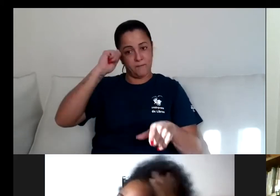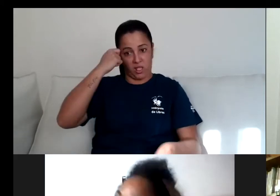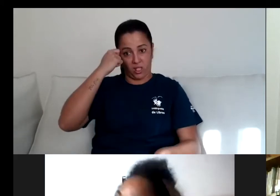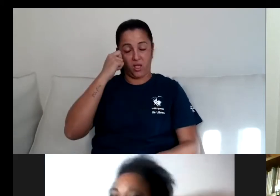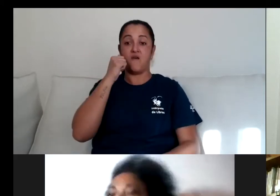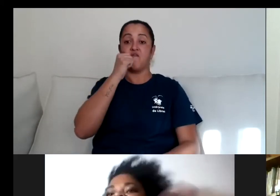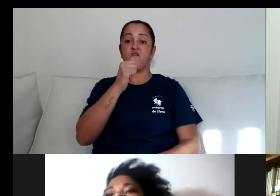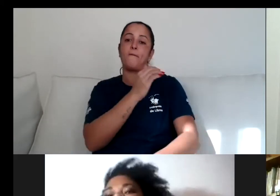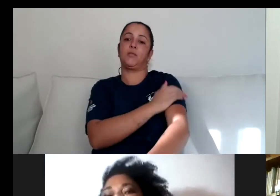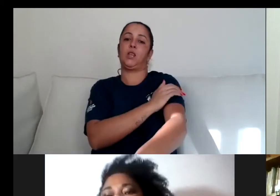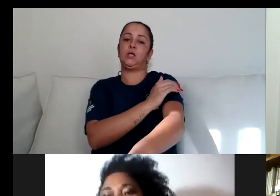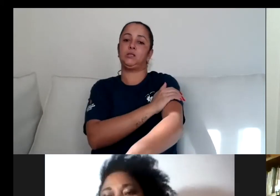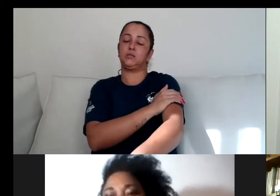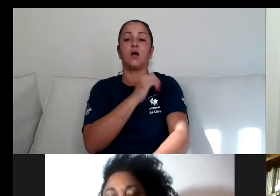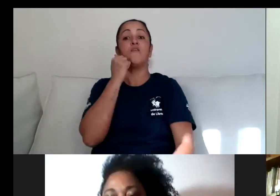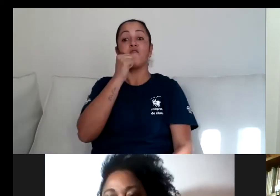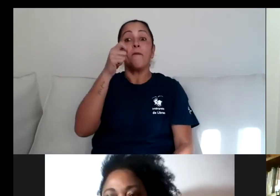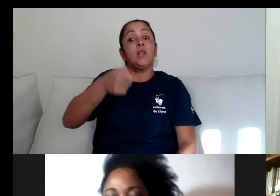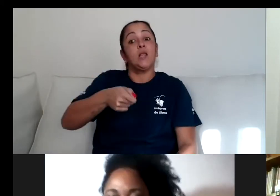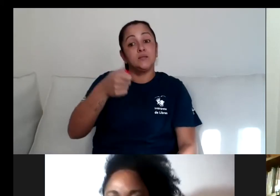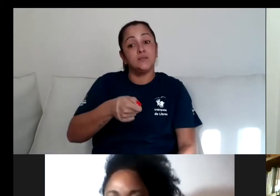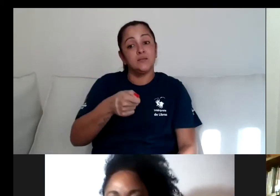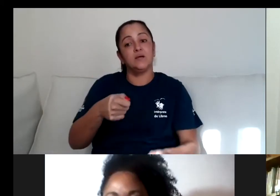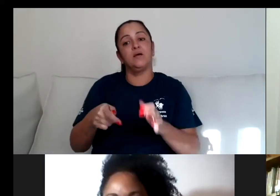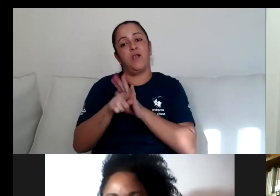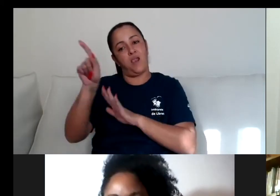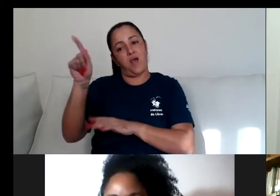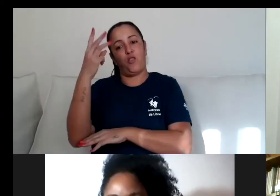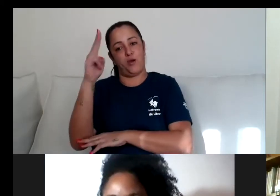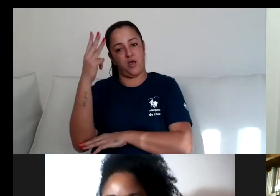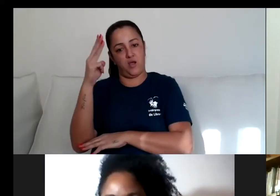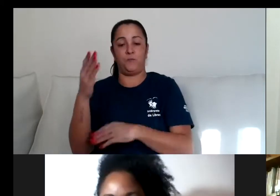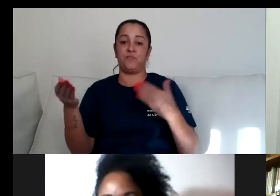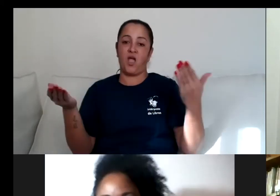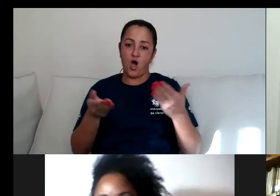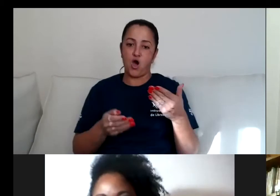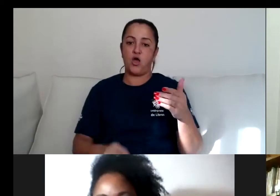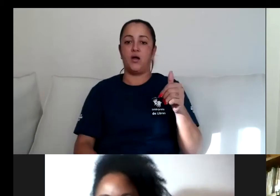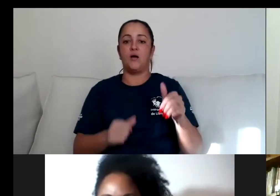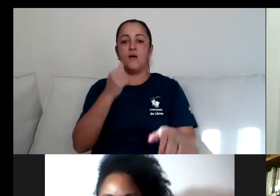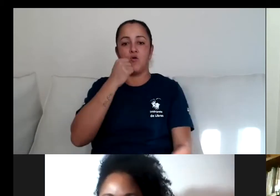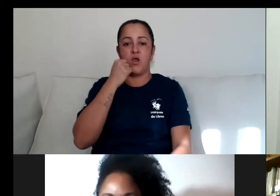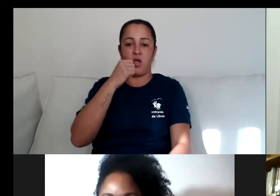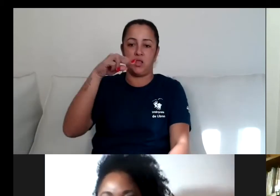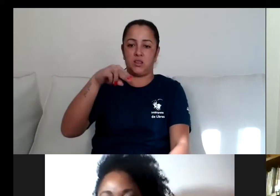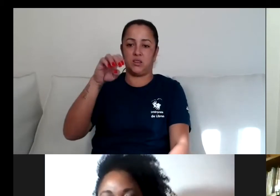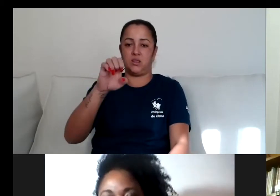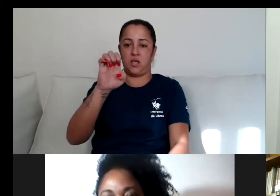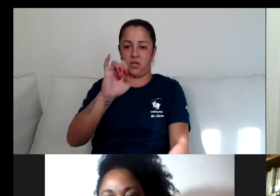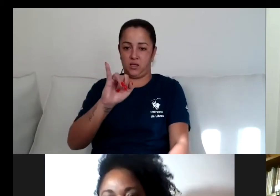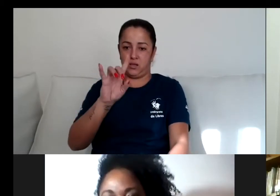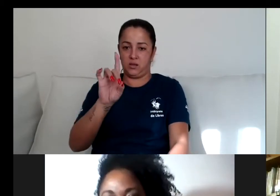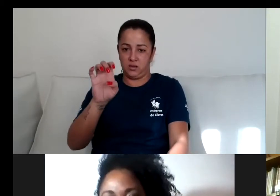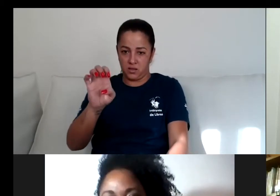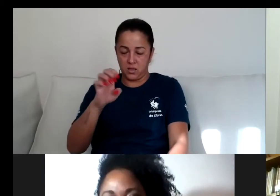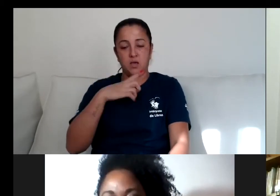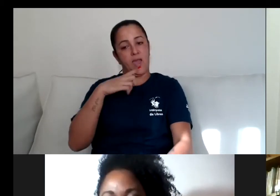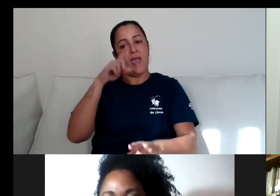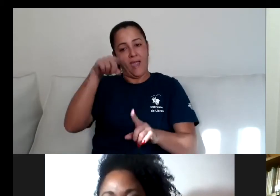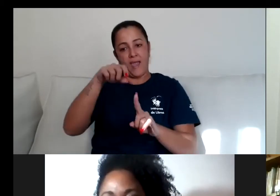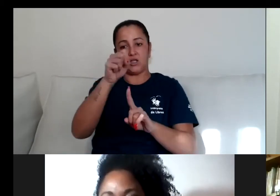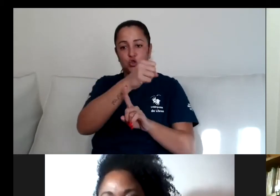E agora, Neide Almeida. A Neide Almeida, ela é socióloga, mestra em linguística